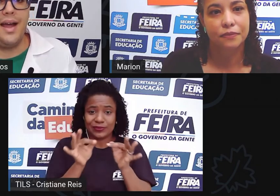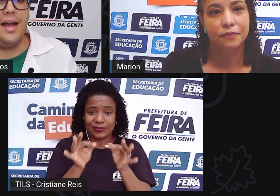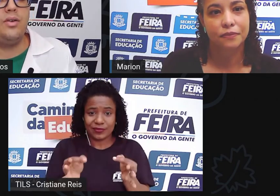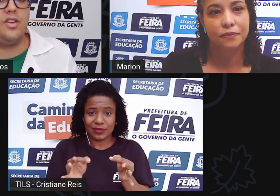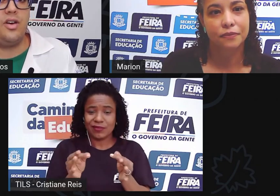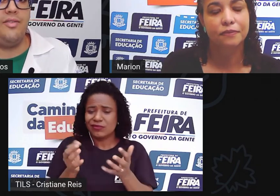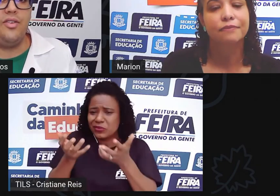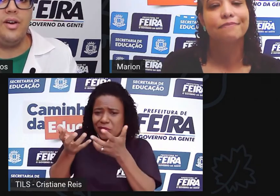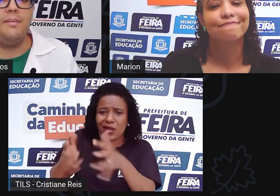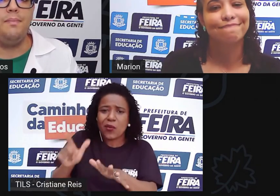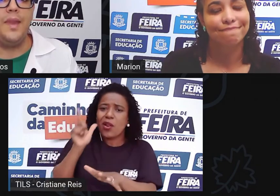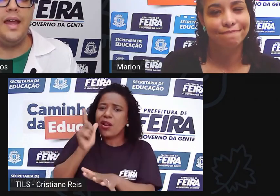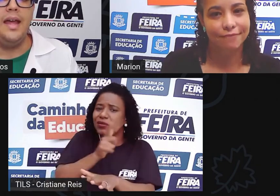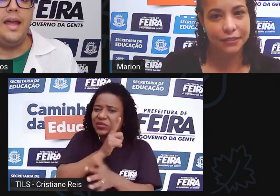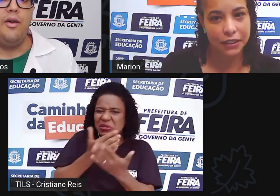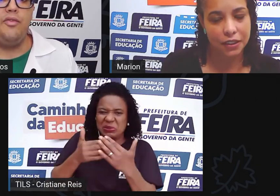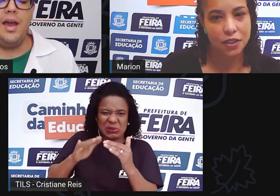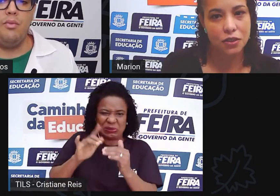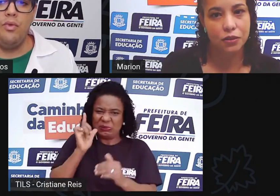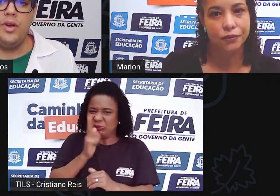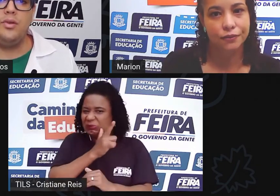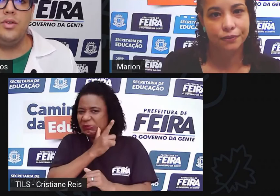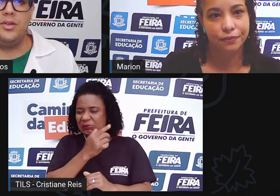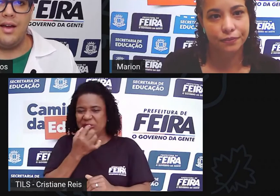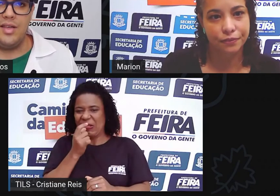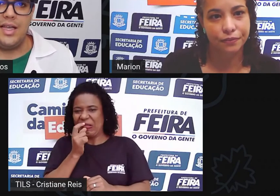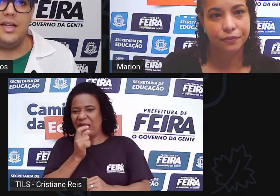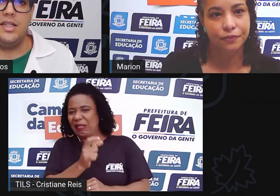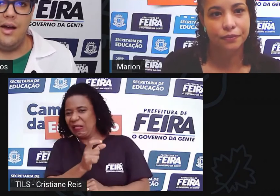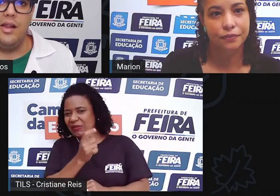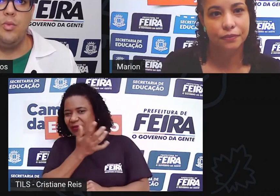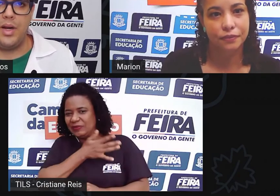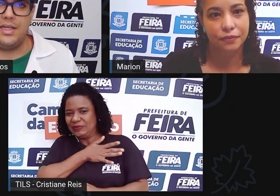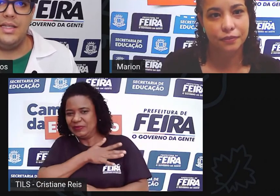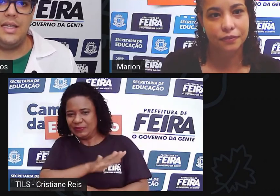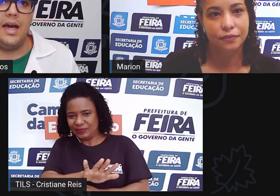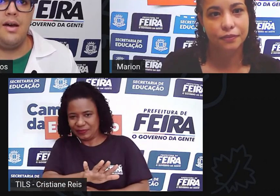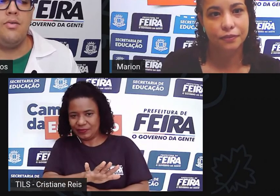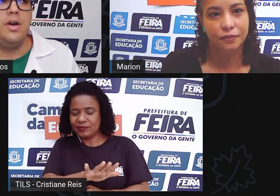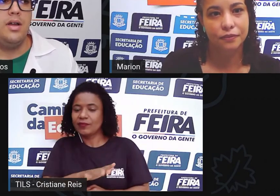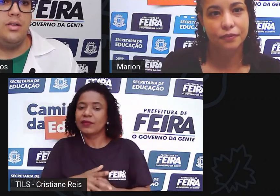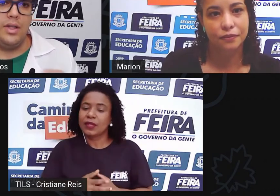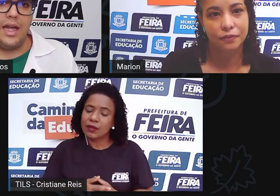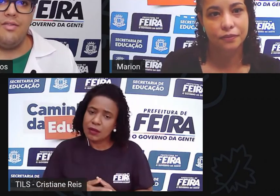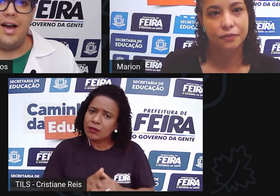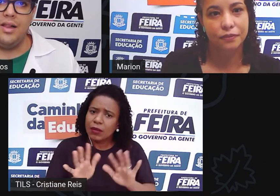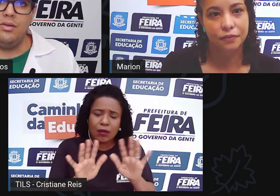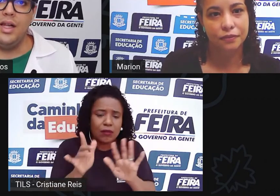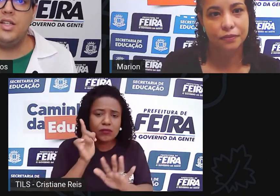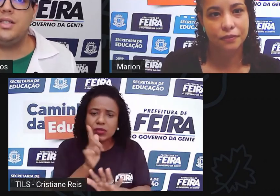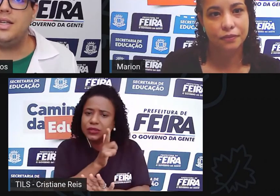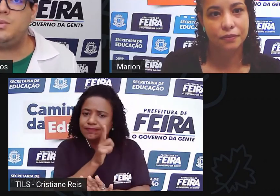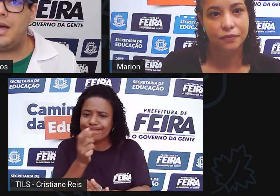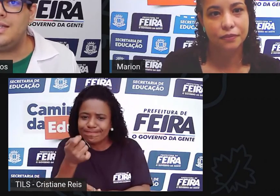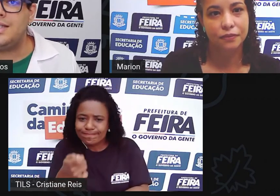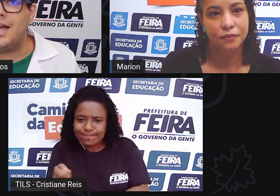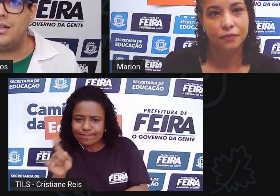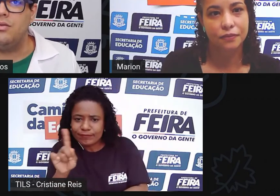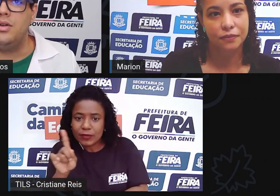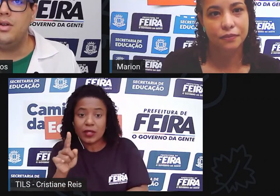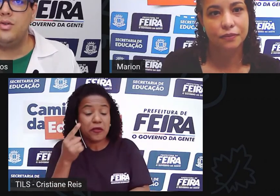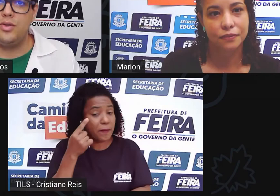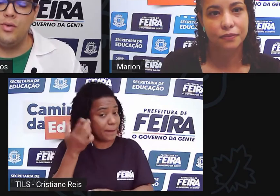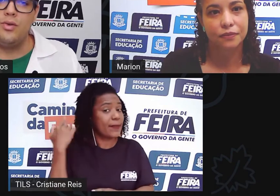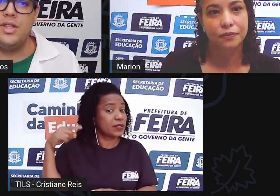não pegar do que jogar fora, né? Eu via muito, quando eu estava em sala de aula, no presencial, no intervalo, o lanche ser